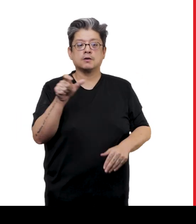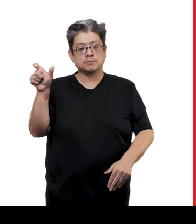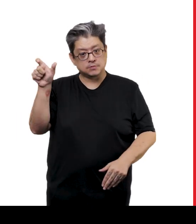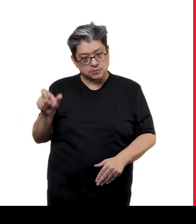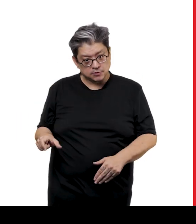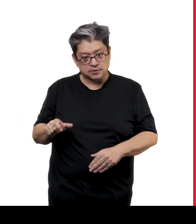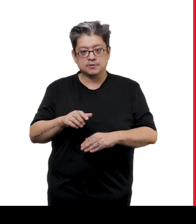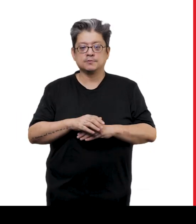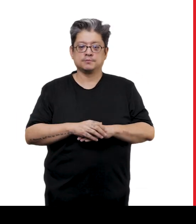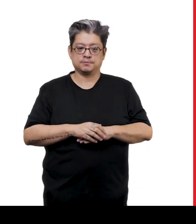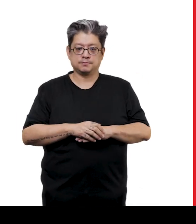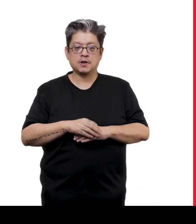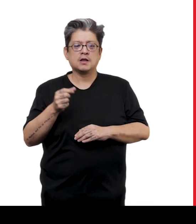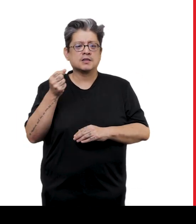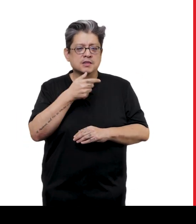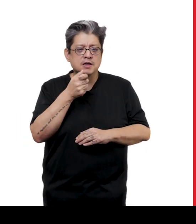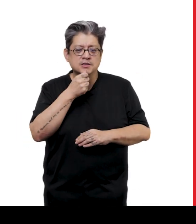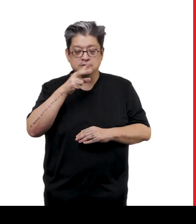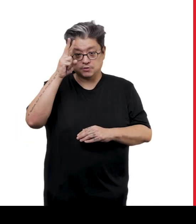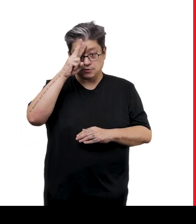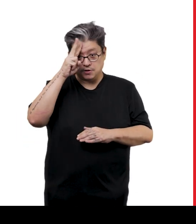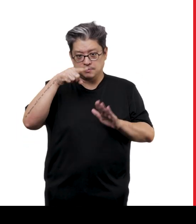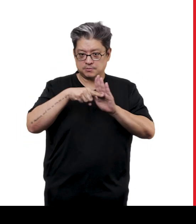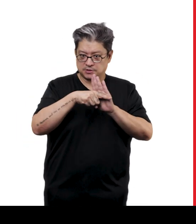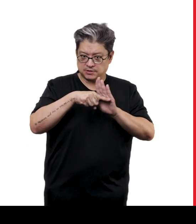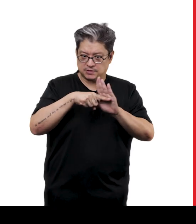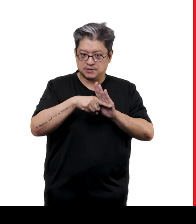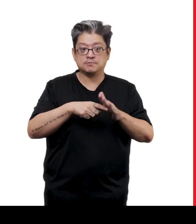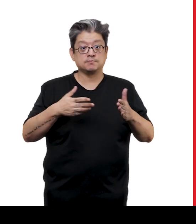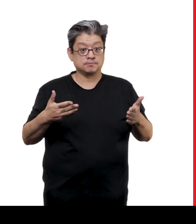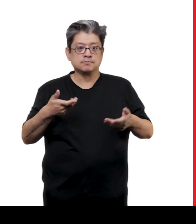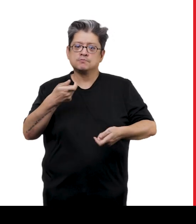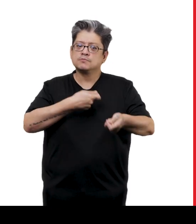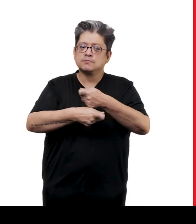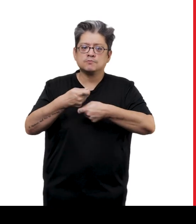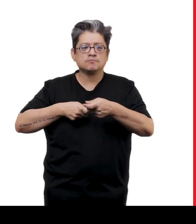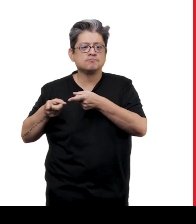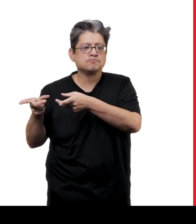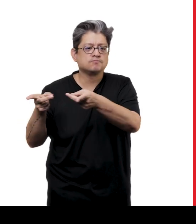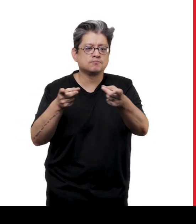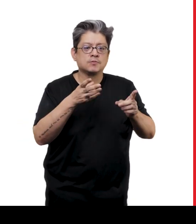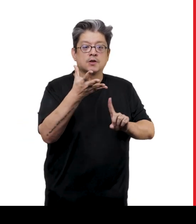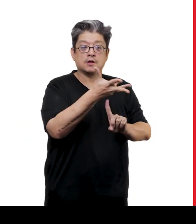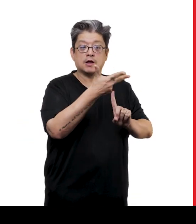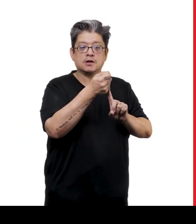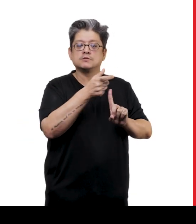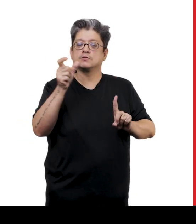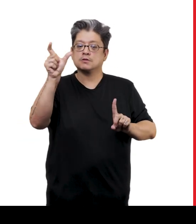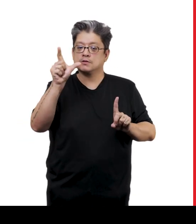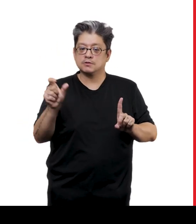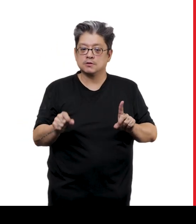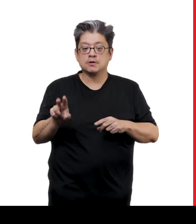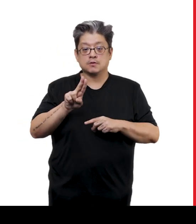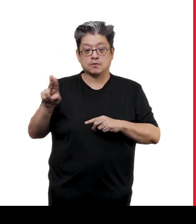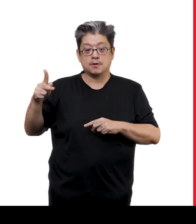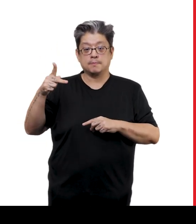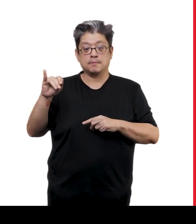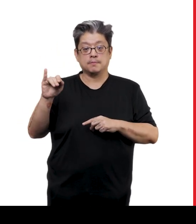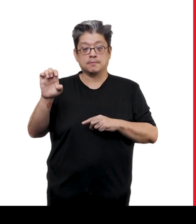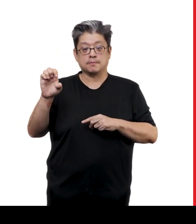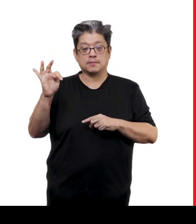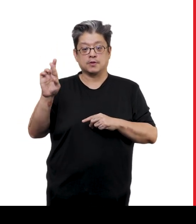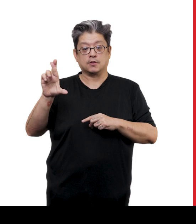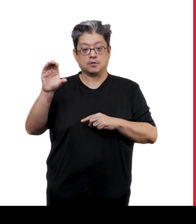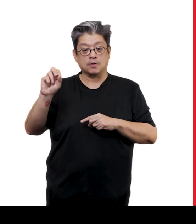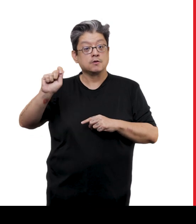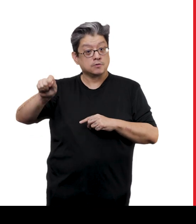crítico, historiador e marchand italiano Pietro Maria Bardi, 1900 a 1999.